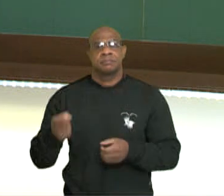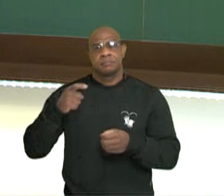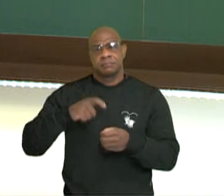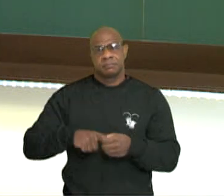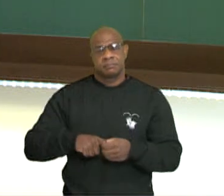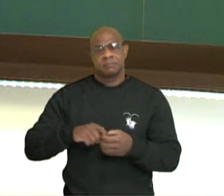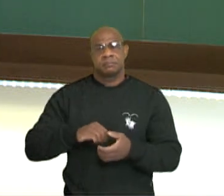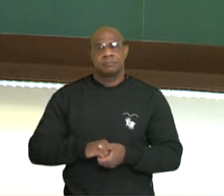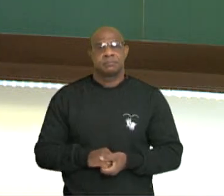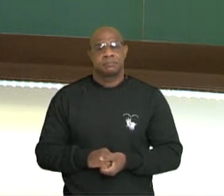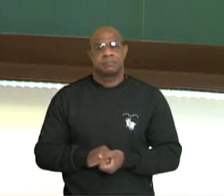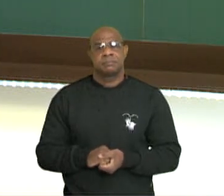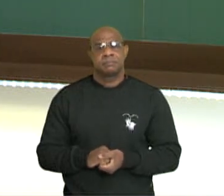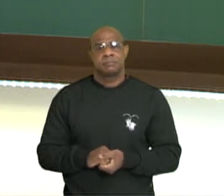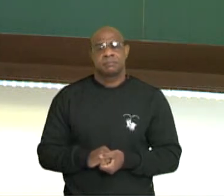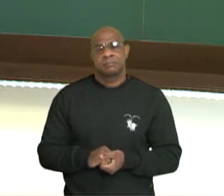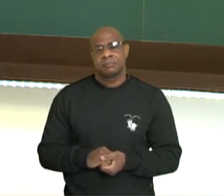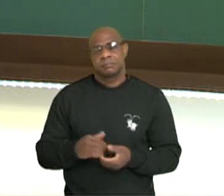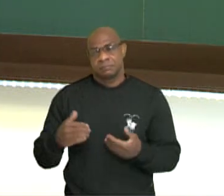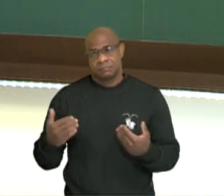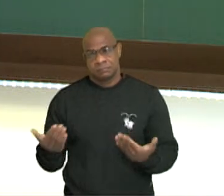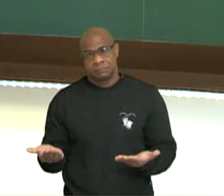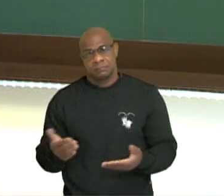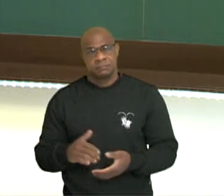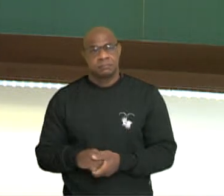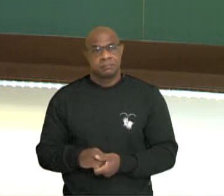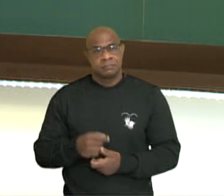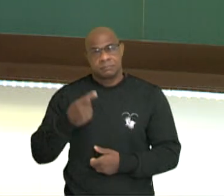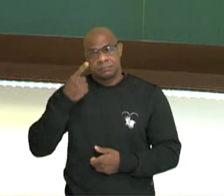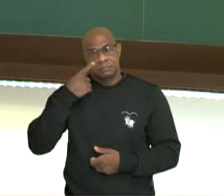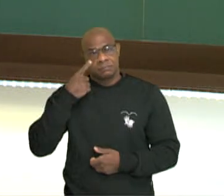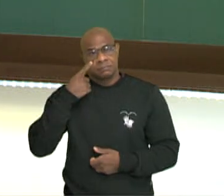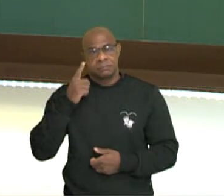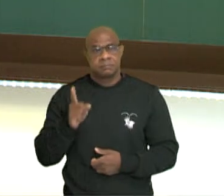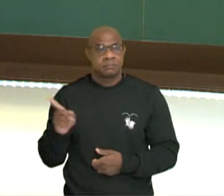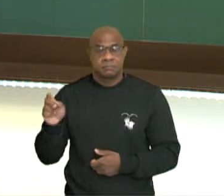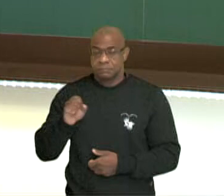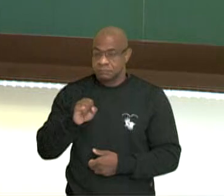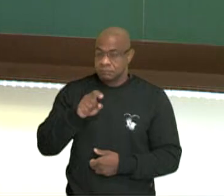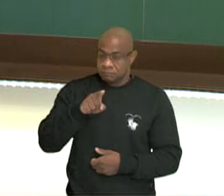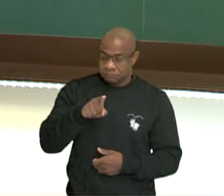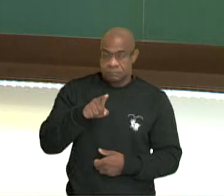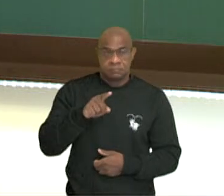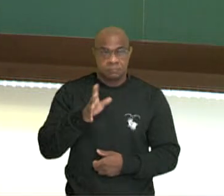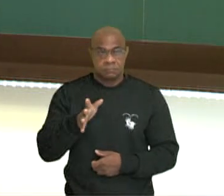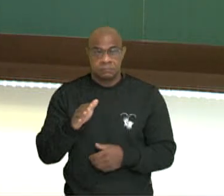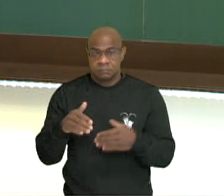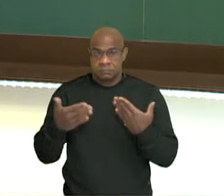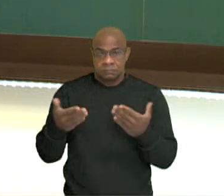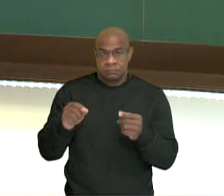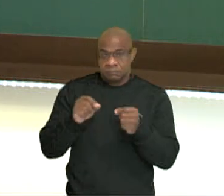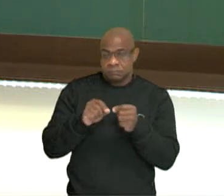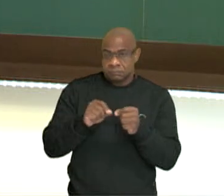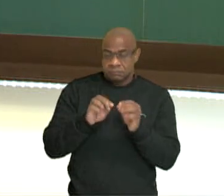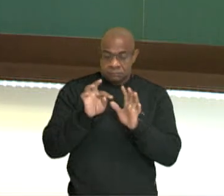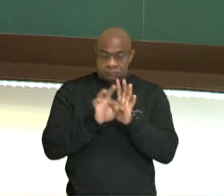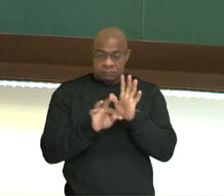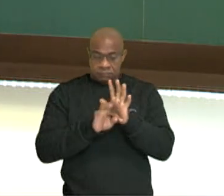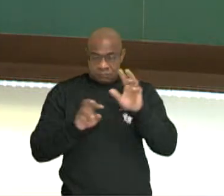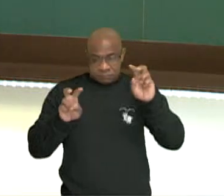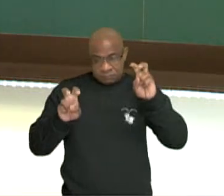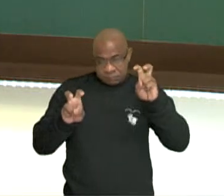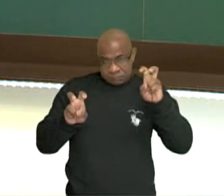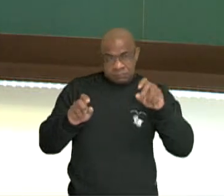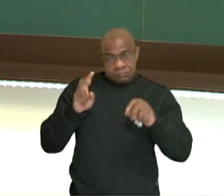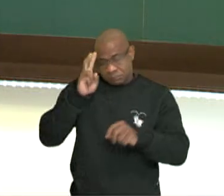Voltei, gabaritar contigo. Dessa vez, nós vamos ver aqui, ó, se você, quando produziu aí o teu parágrafo,